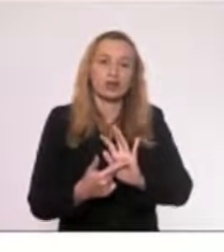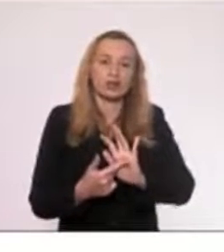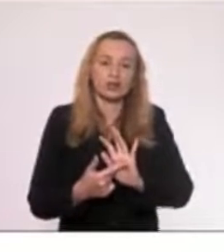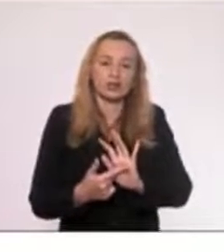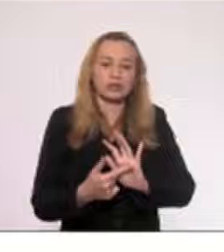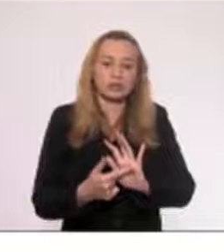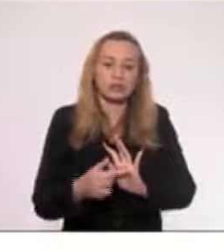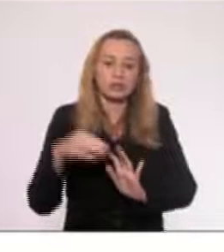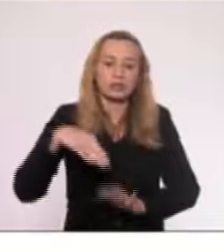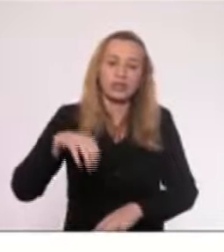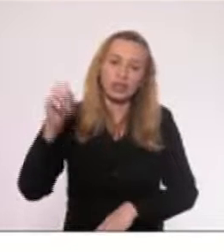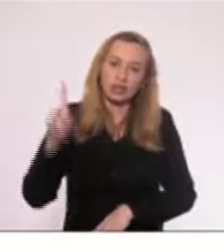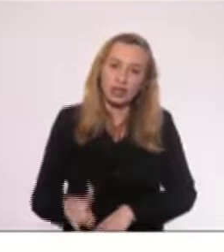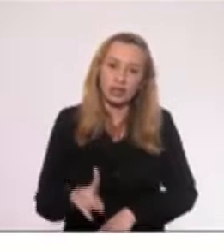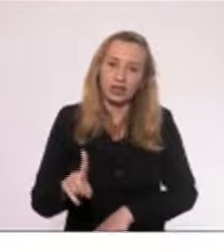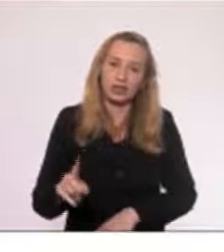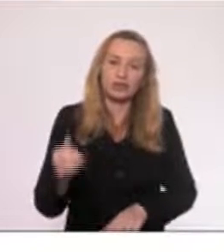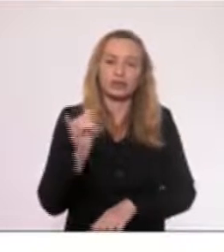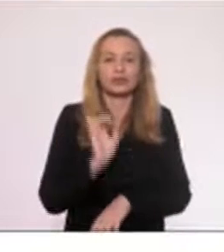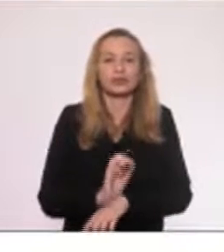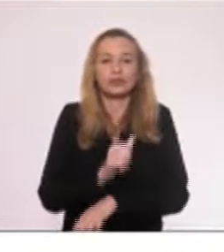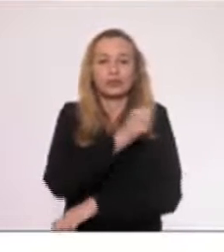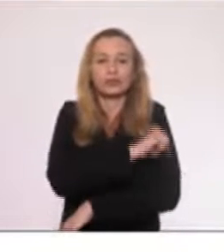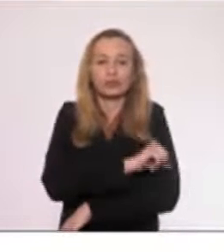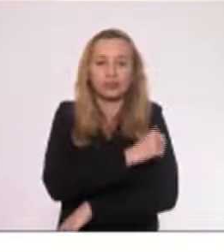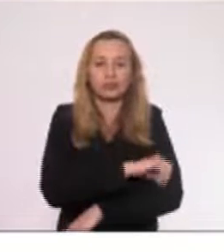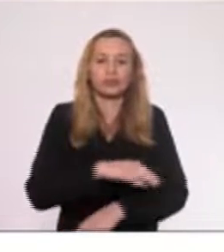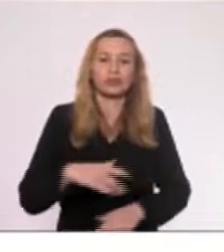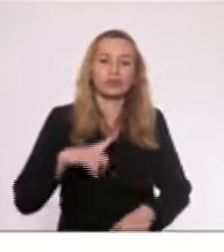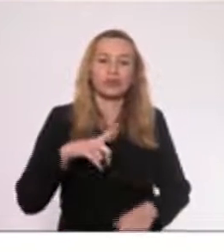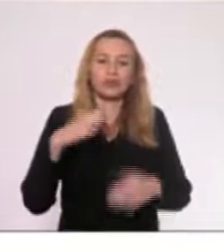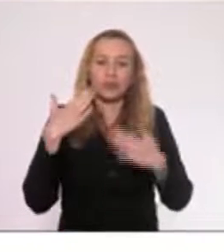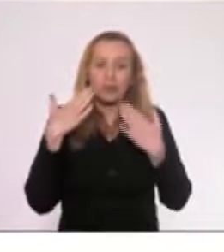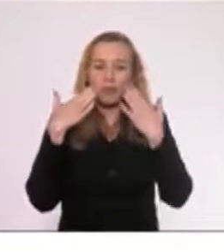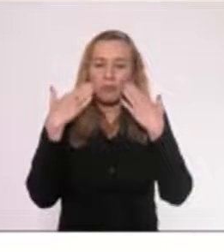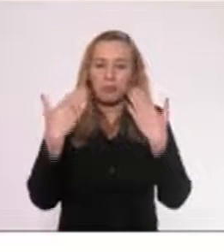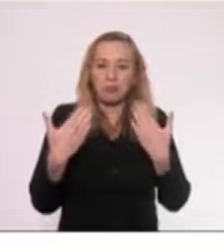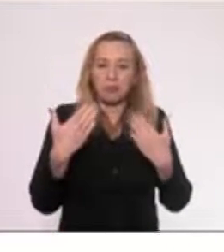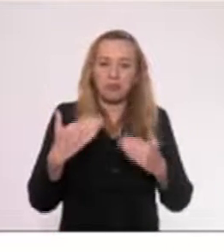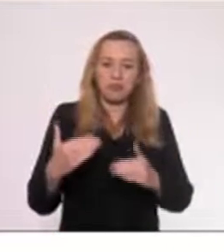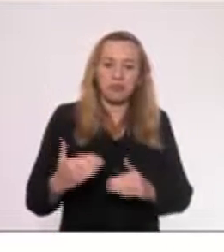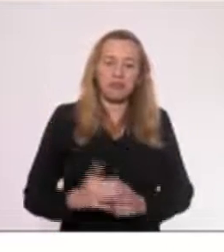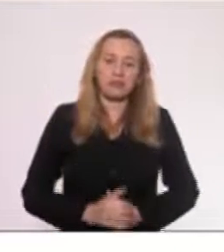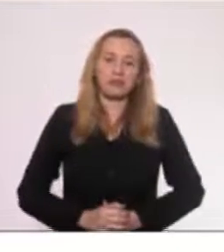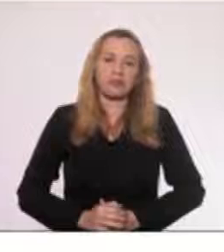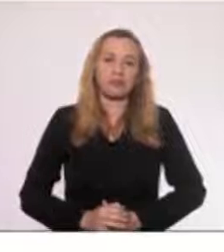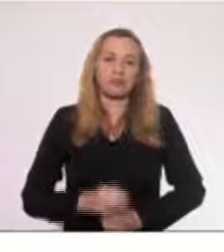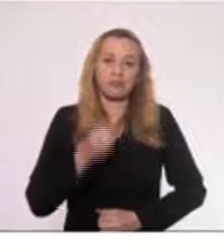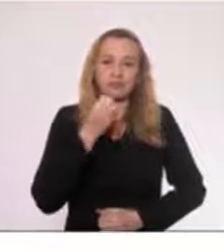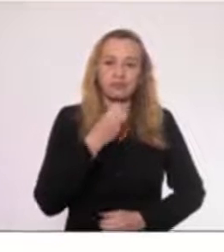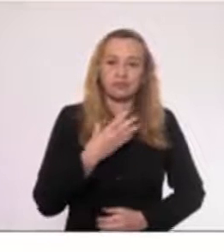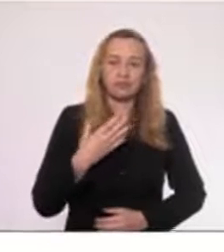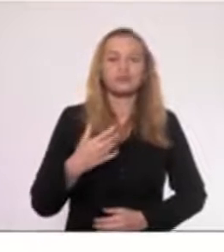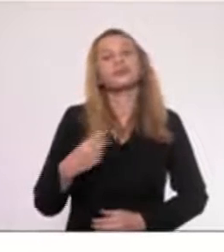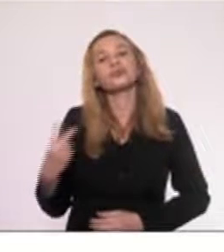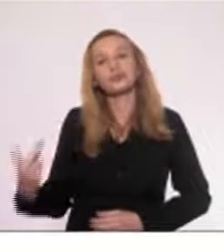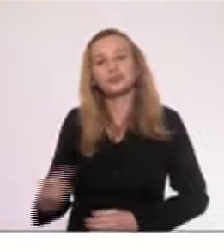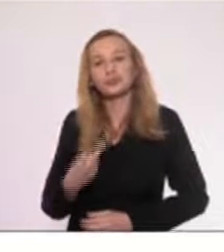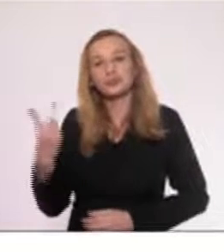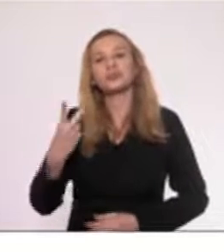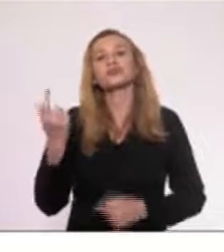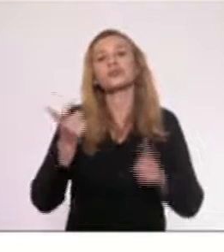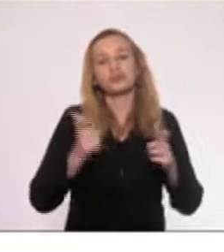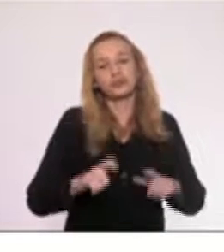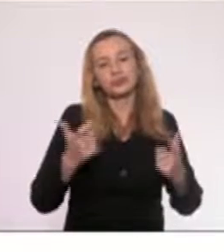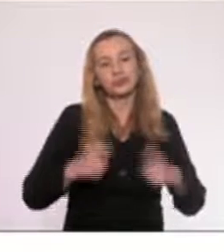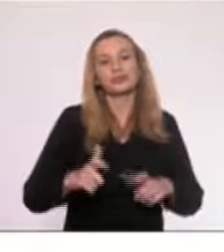que Macaé e o estado do Rio de Janeiro tem um representante à altura e que muito vai envaidecer aquele